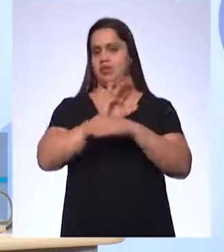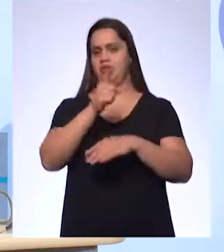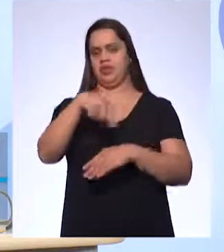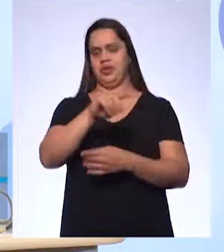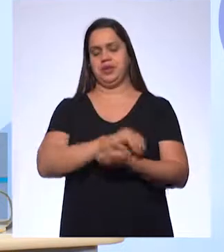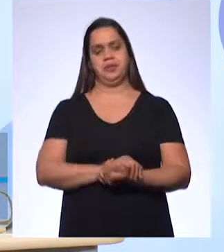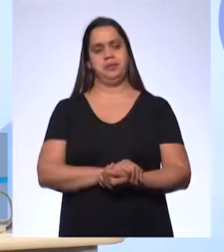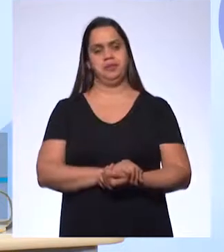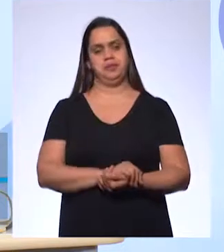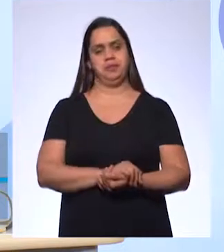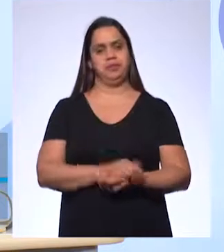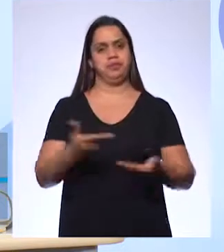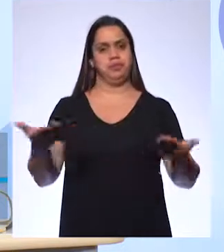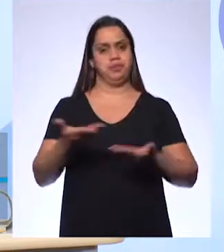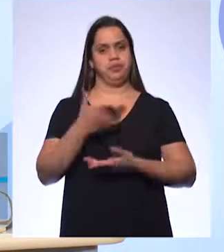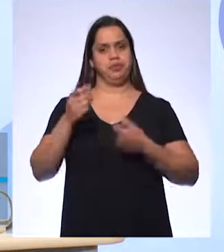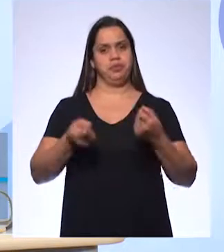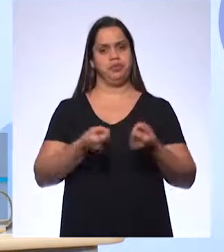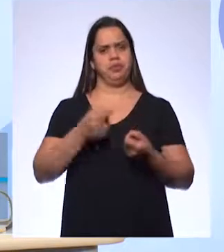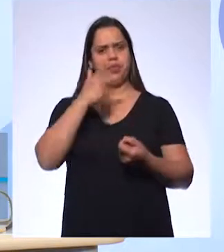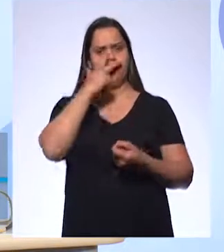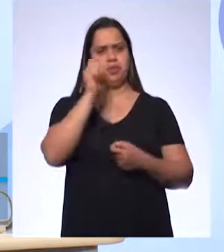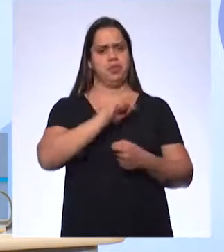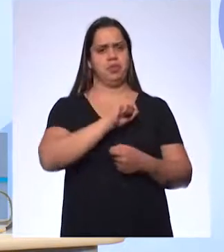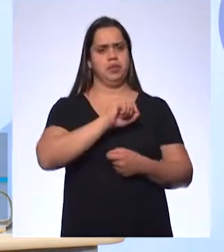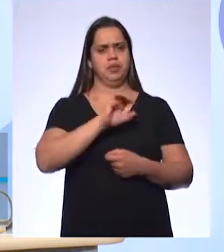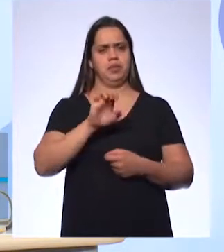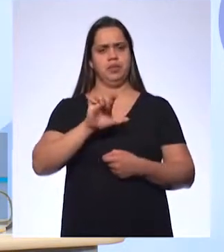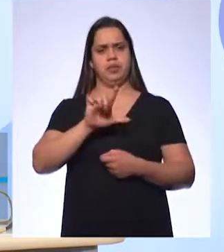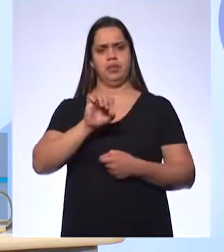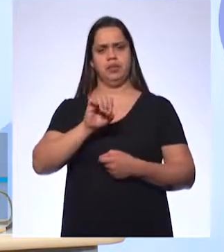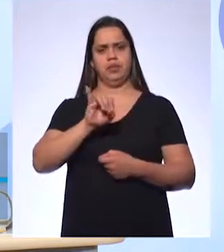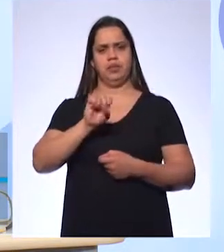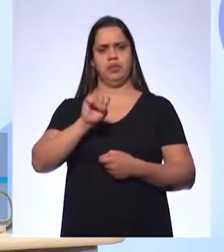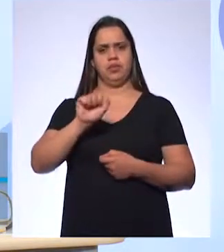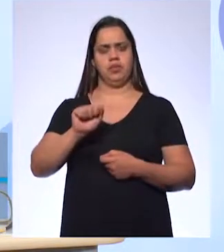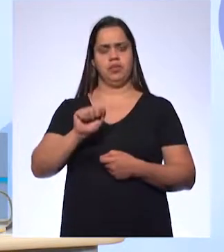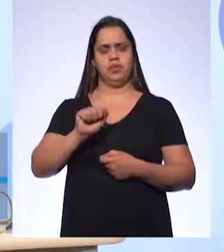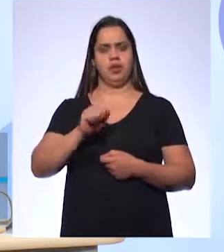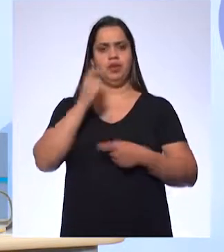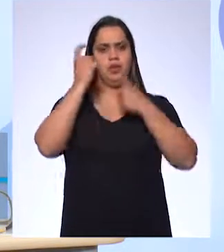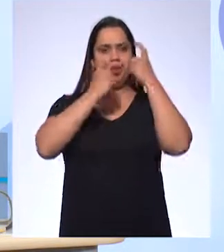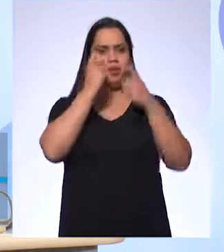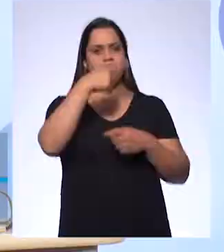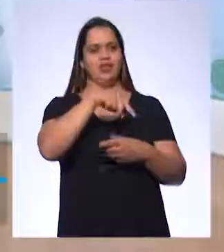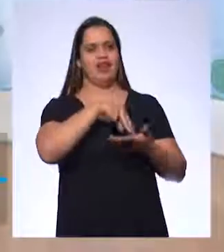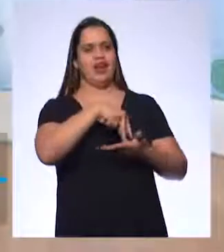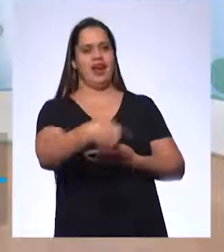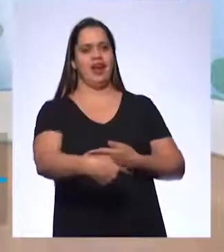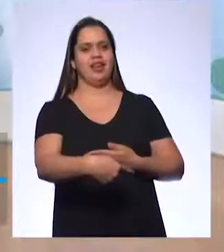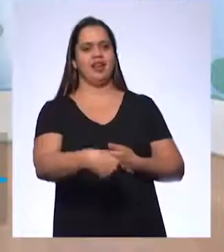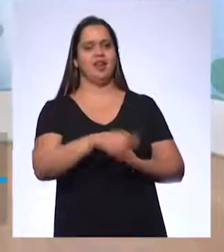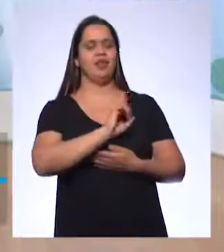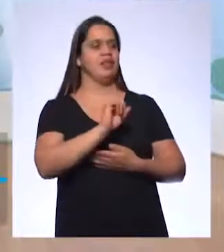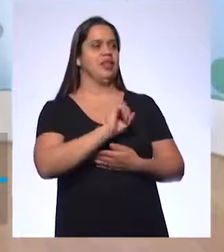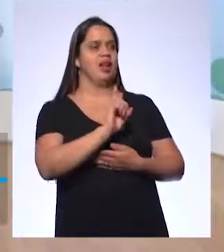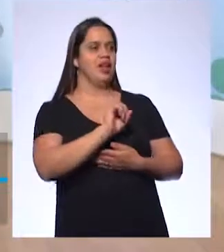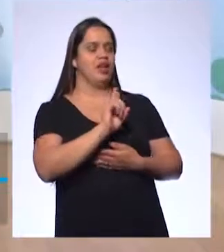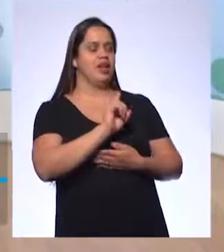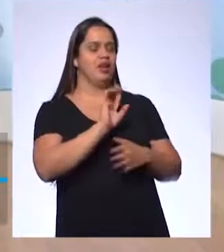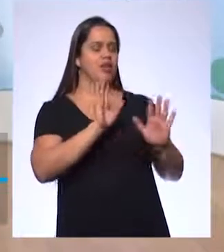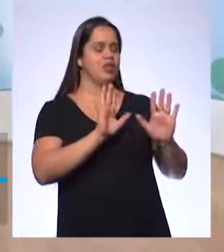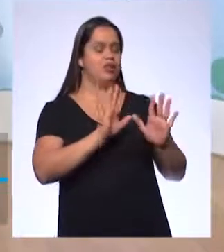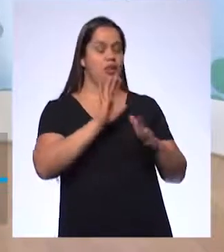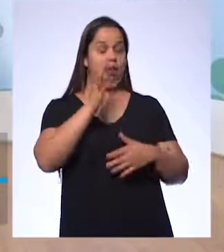Eu acho que... a Heloísa ficou preocupada que esse senhor professor tinha caído. Não, ele não caiu. Ele quase. Ele